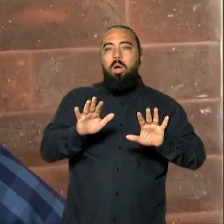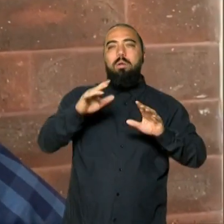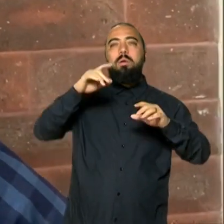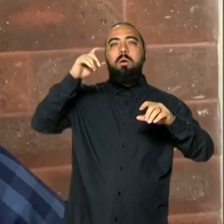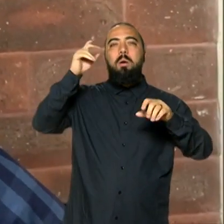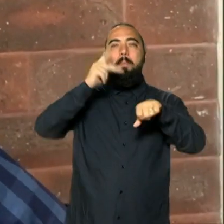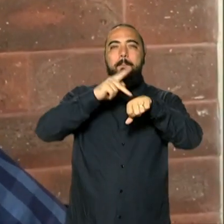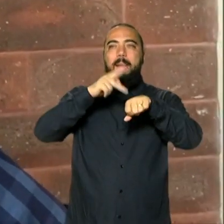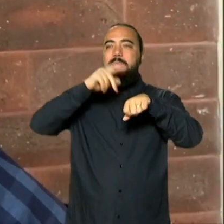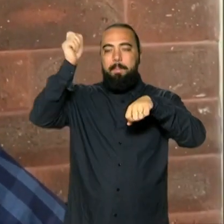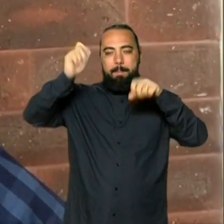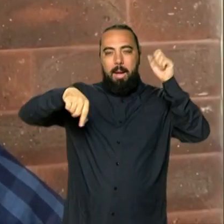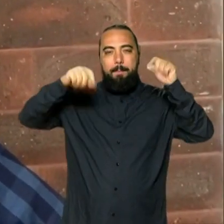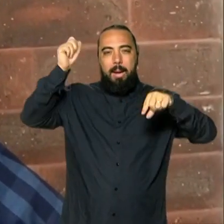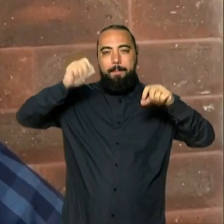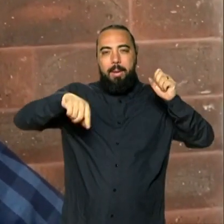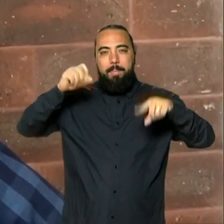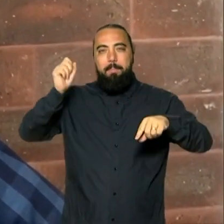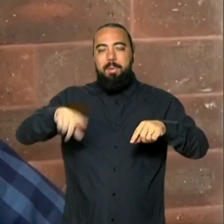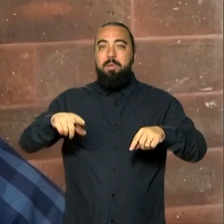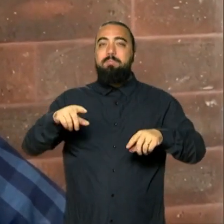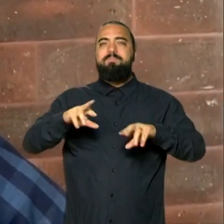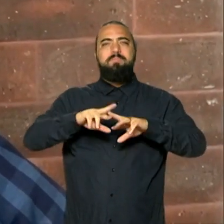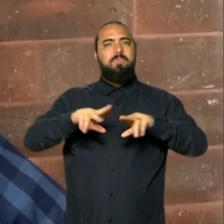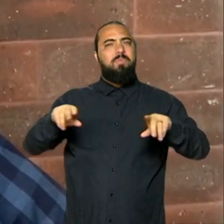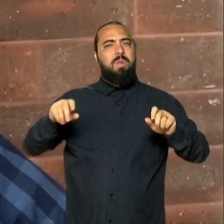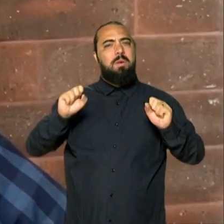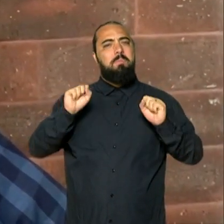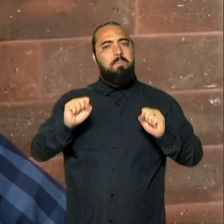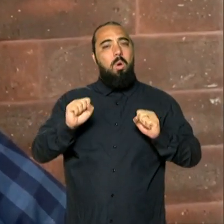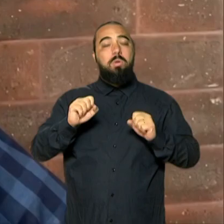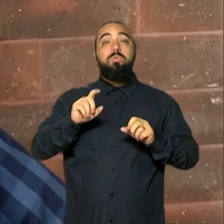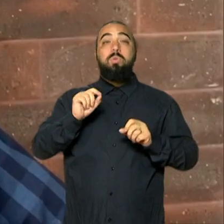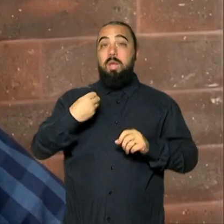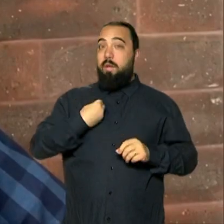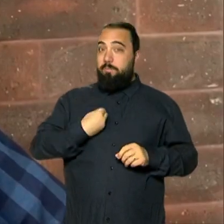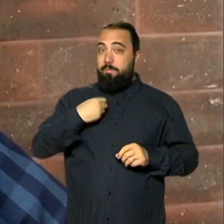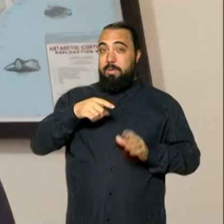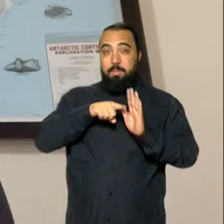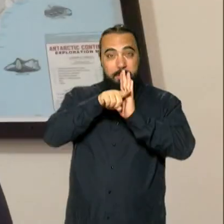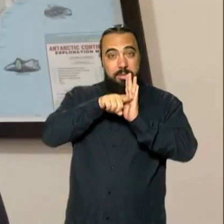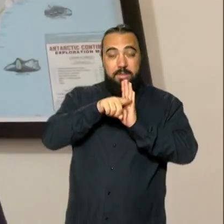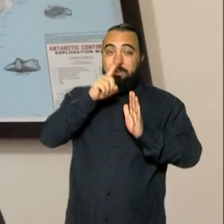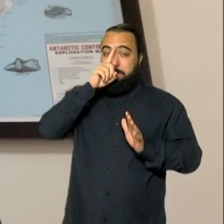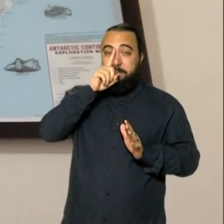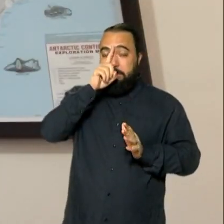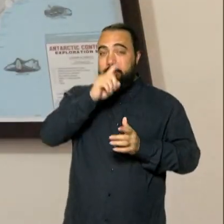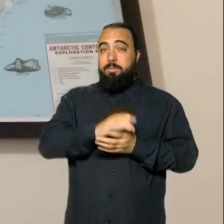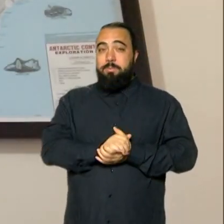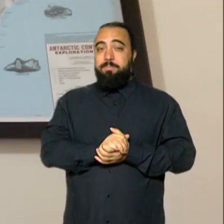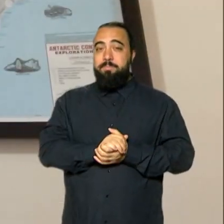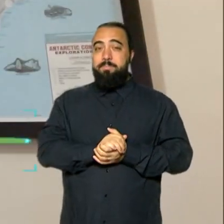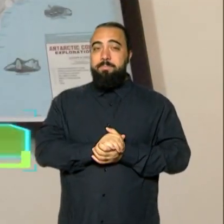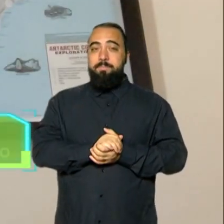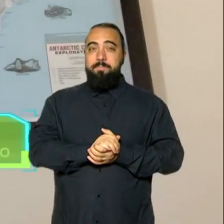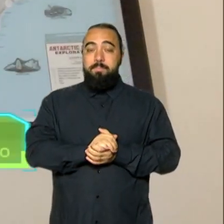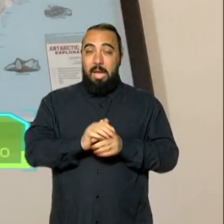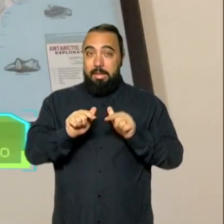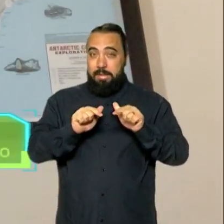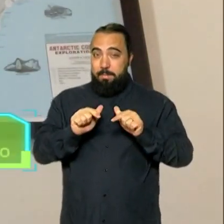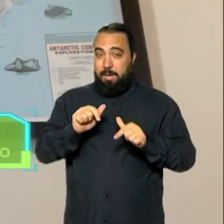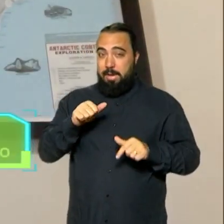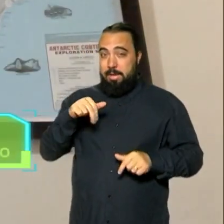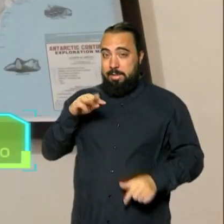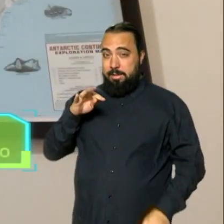temos diversas situações onde você pode colocar inclusive a vida do pesquisador em risco. Trabalhar na Antártica é